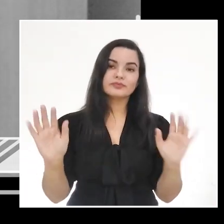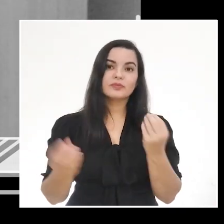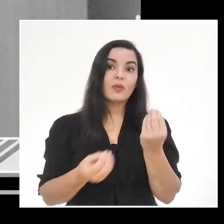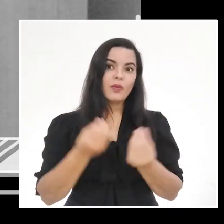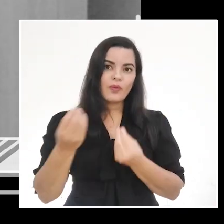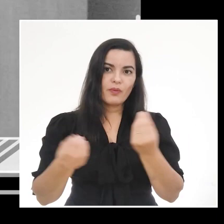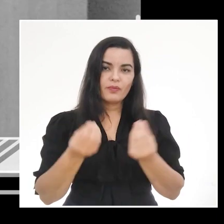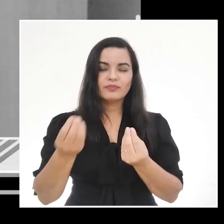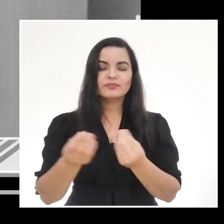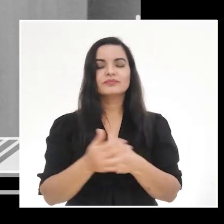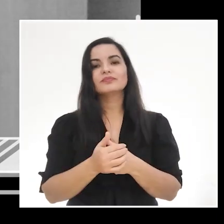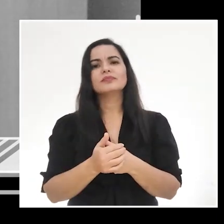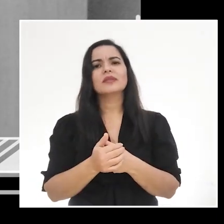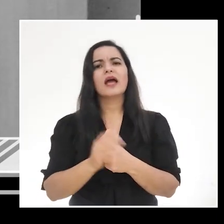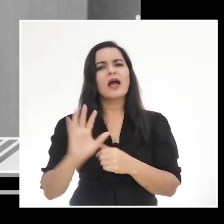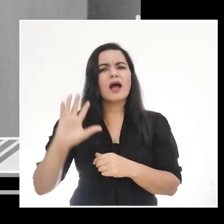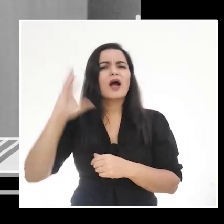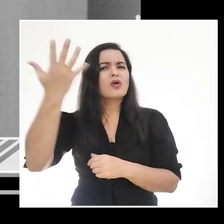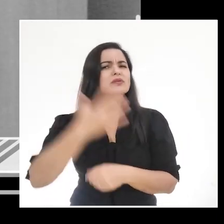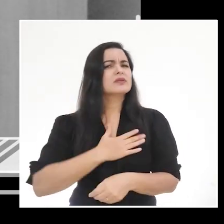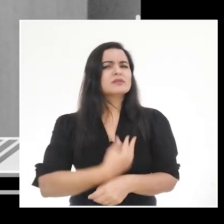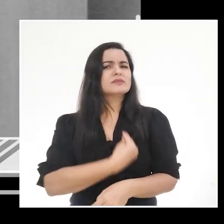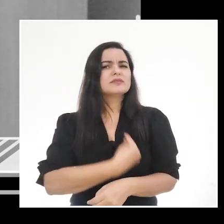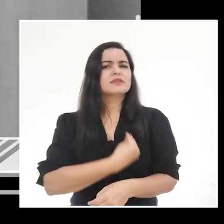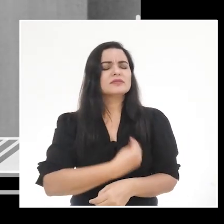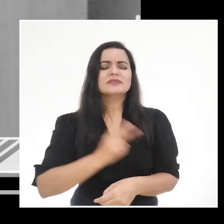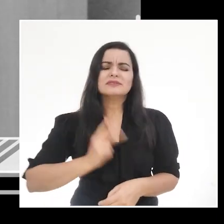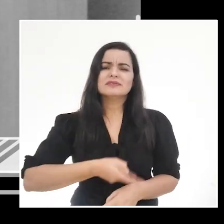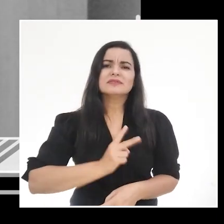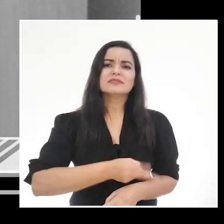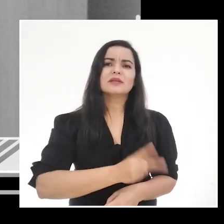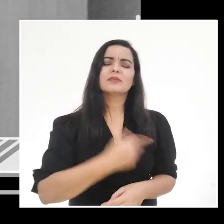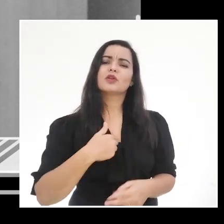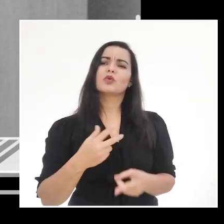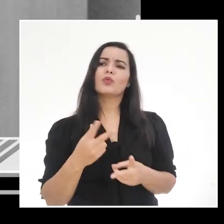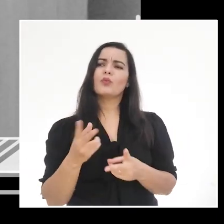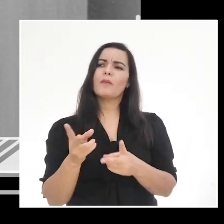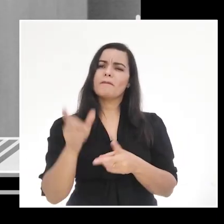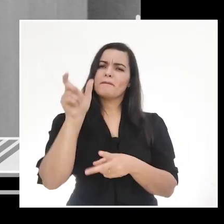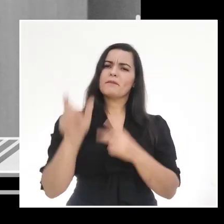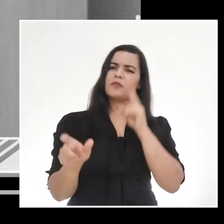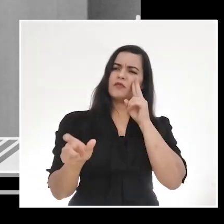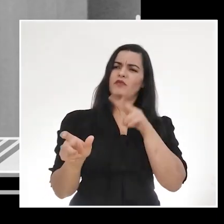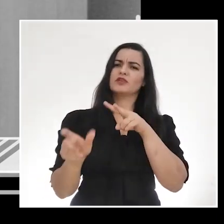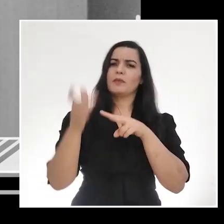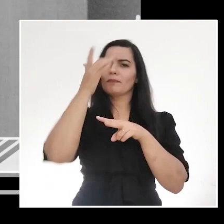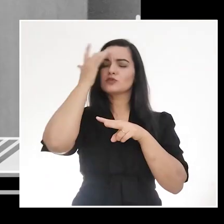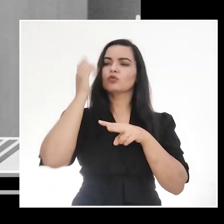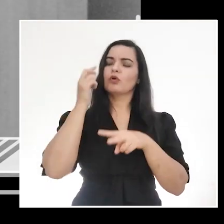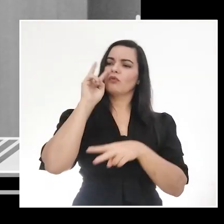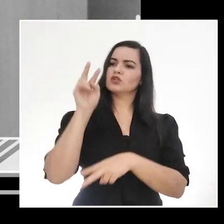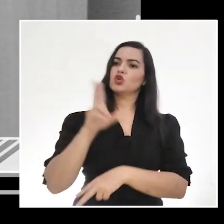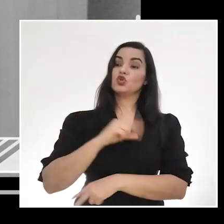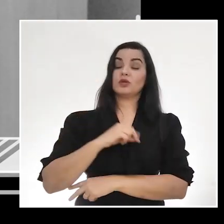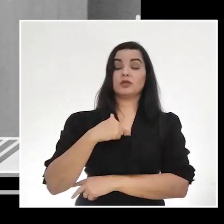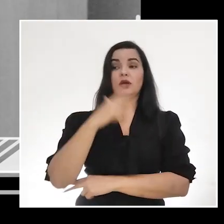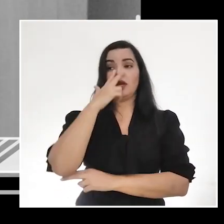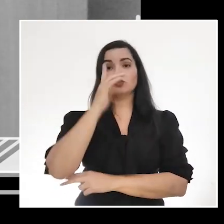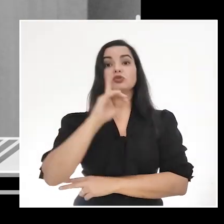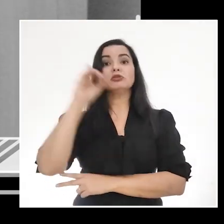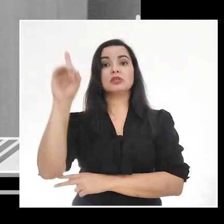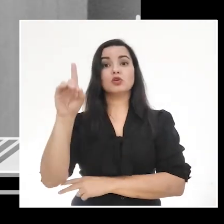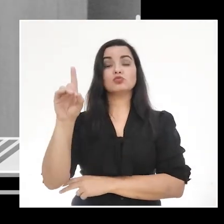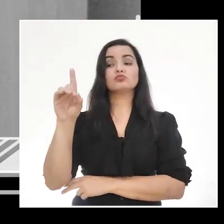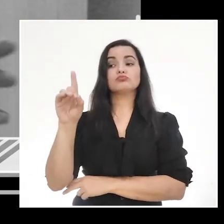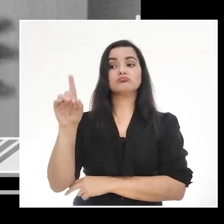nenhuma dica. Deus vai mostrar, sabe? Deus começa a mostrar, e isso tem acontecido muito comigo, quando eu vejo